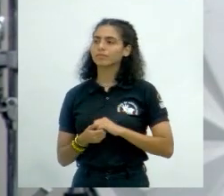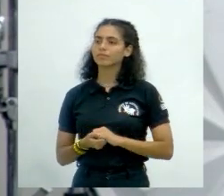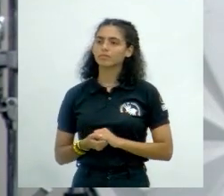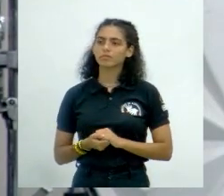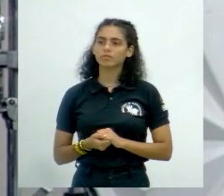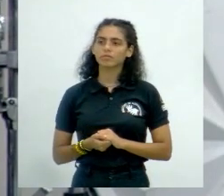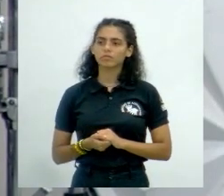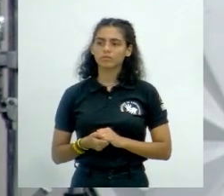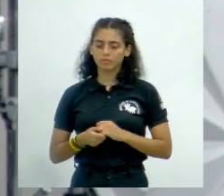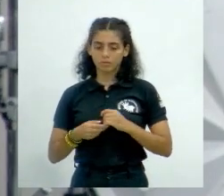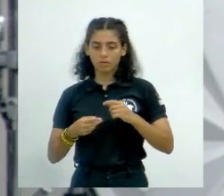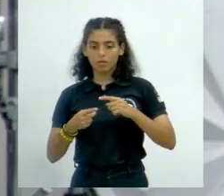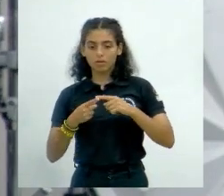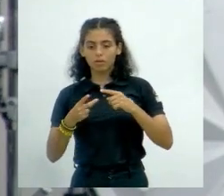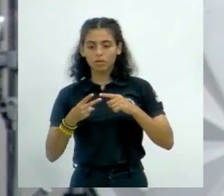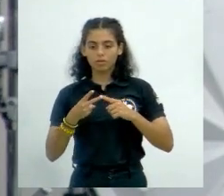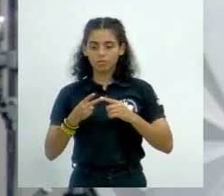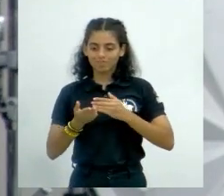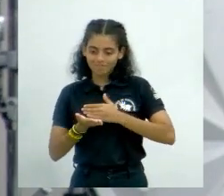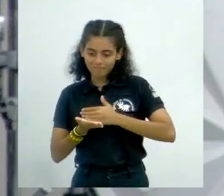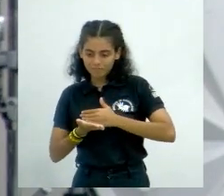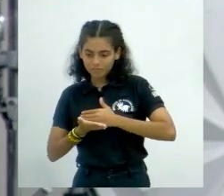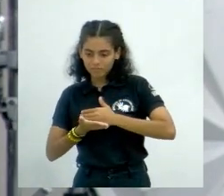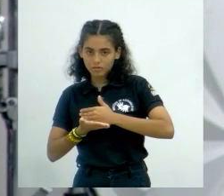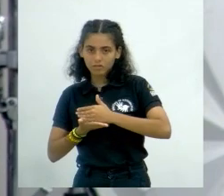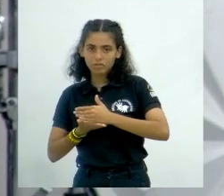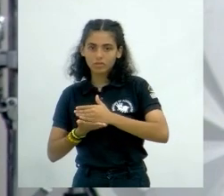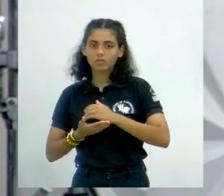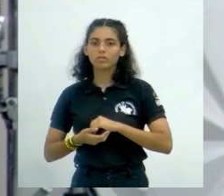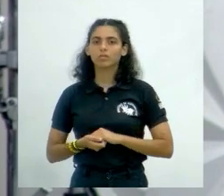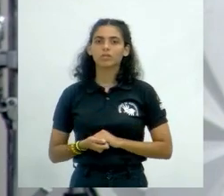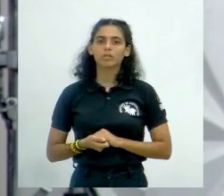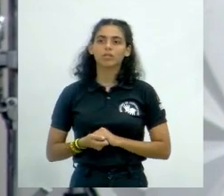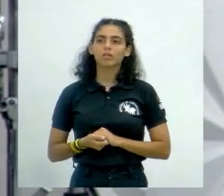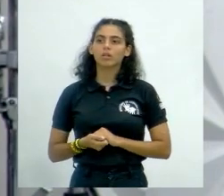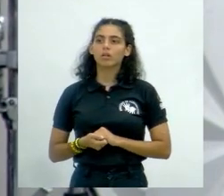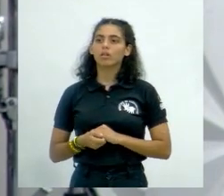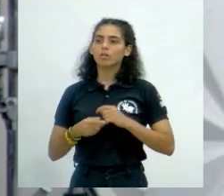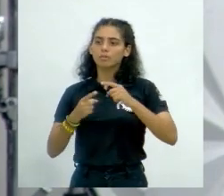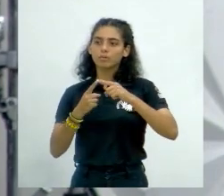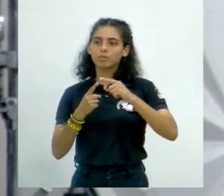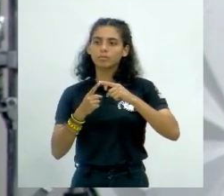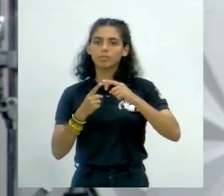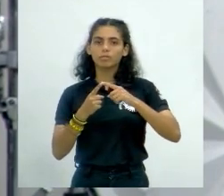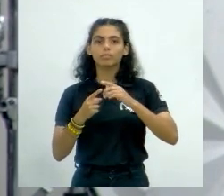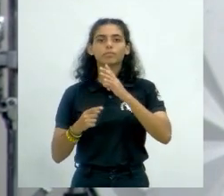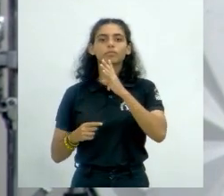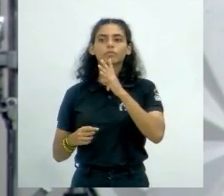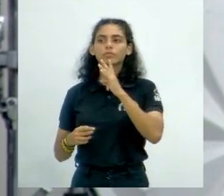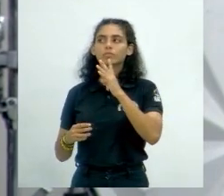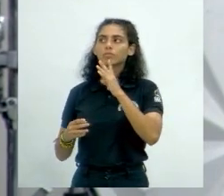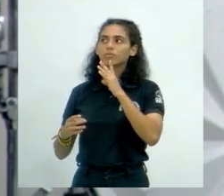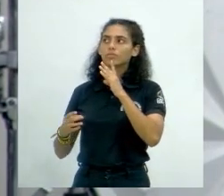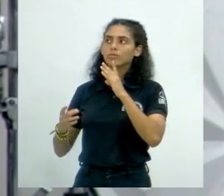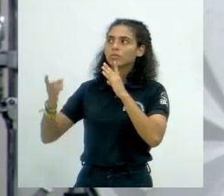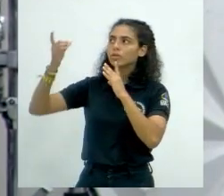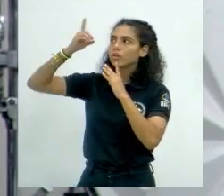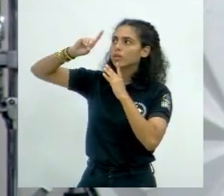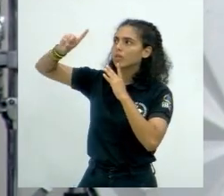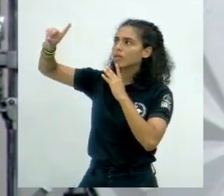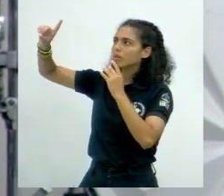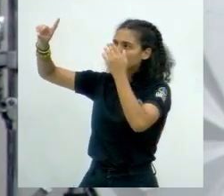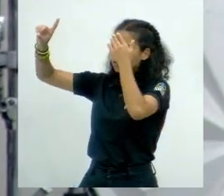conhecimento, que não tem a ver apenas com conhecimento intelectual, mas o conhecimento do próprio Deus, e a